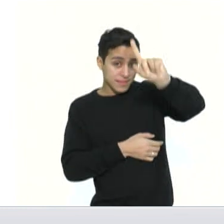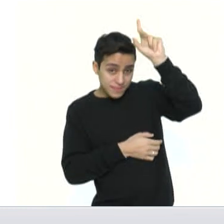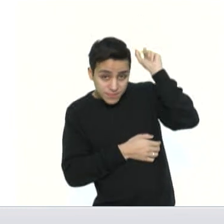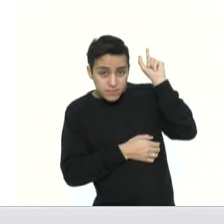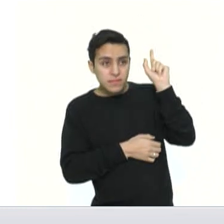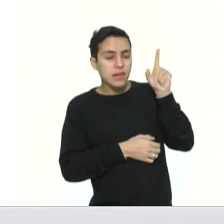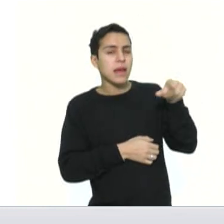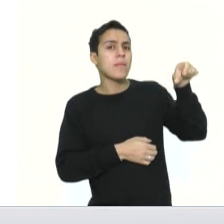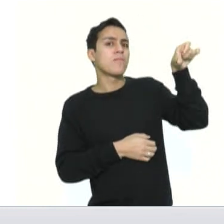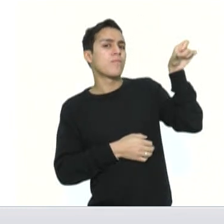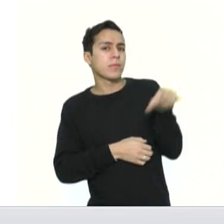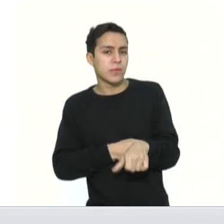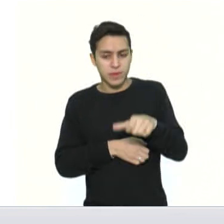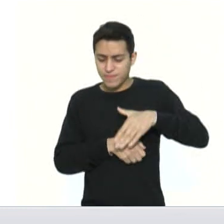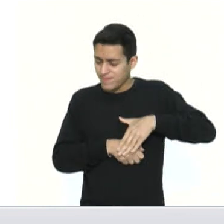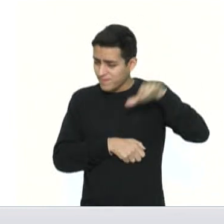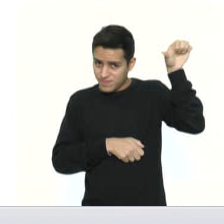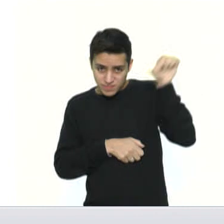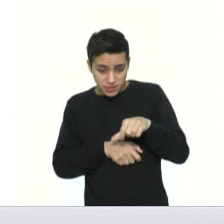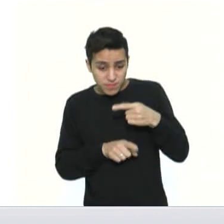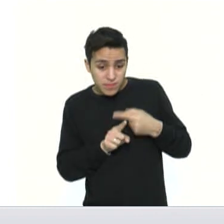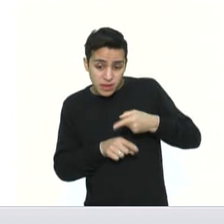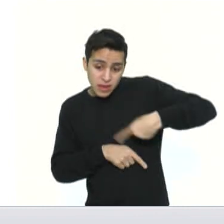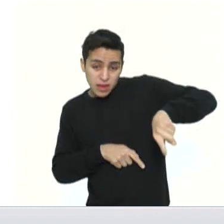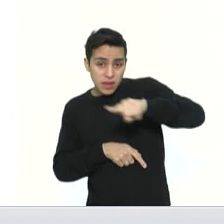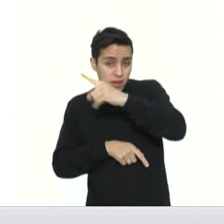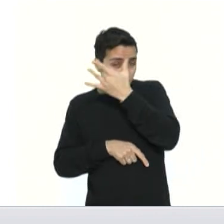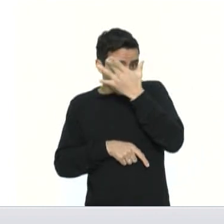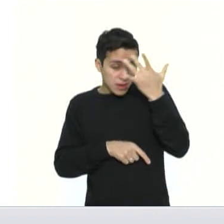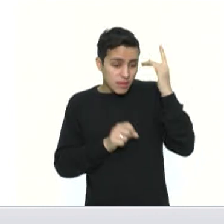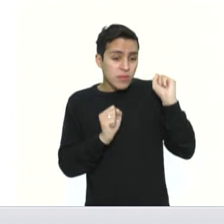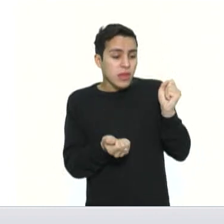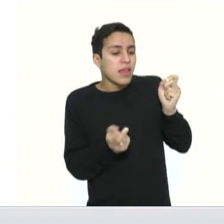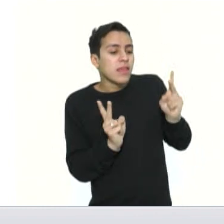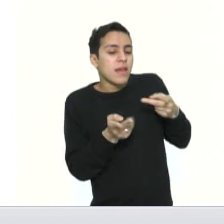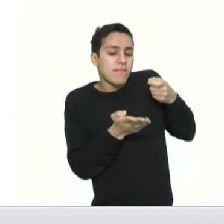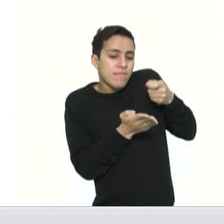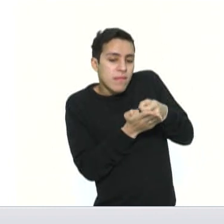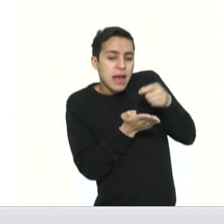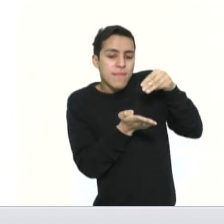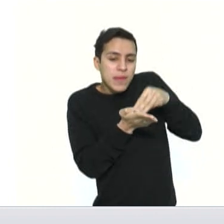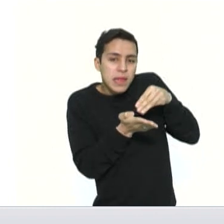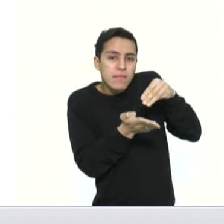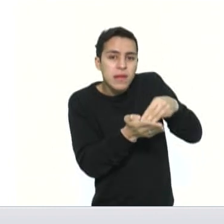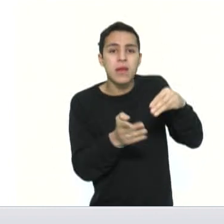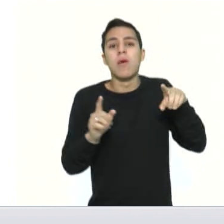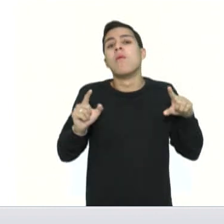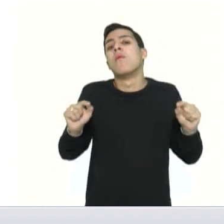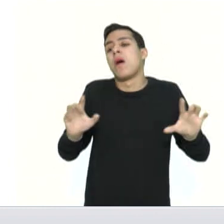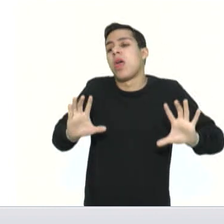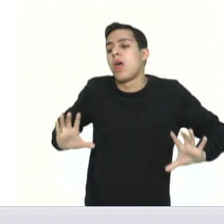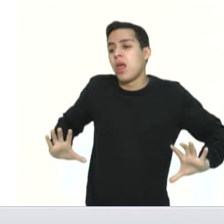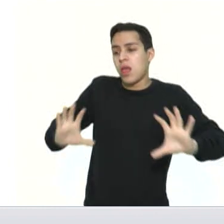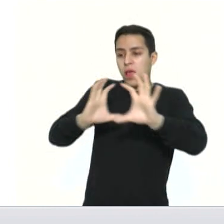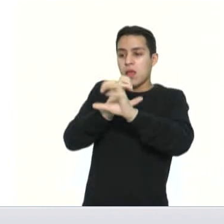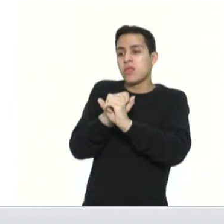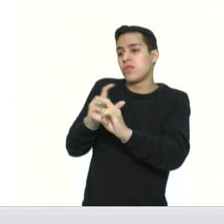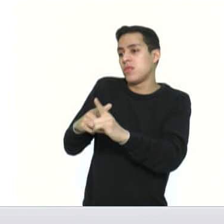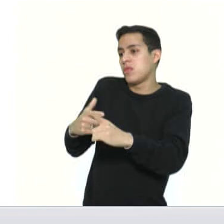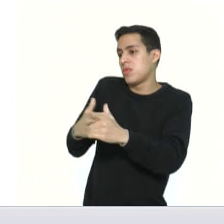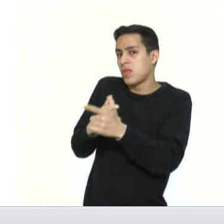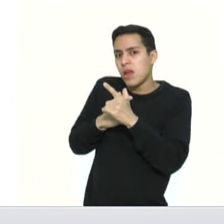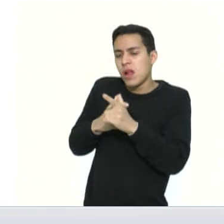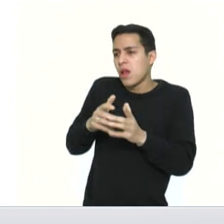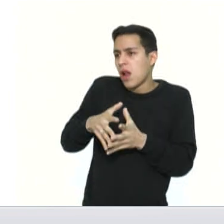Antigamente era muito pior, era ainda pior, pois o consumidor podia sempre pagar o mínimo da fatura, o que fazia a dívida entrar